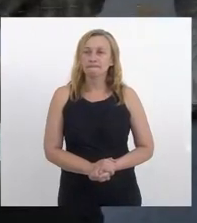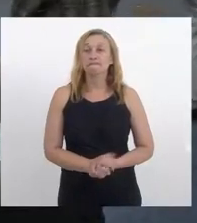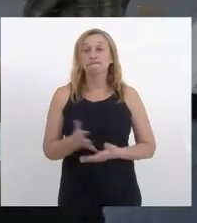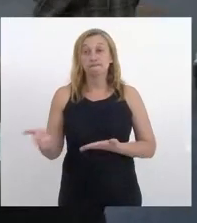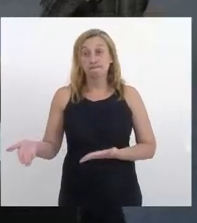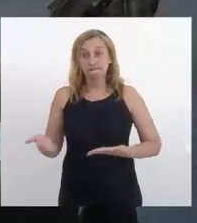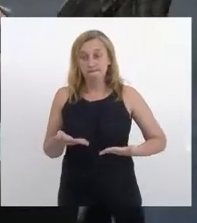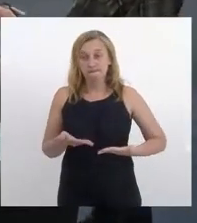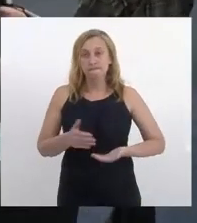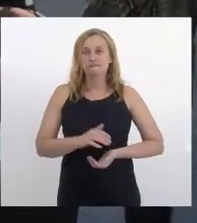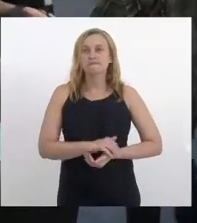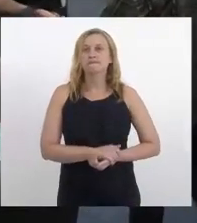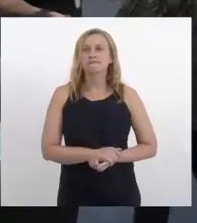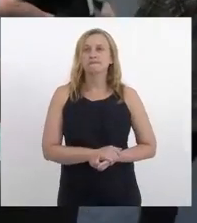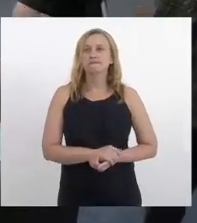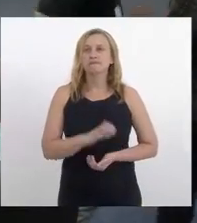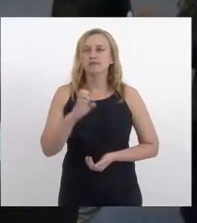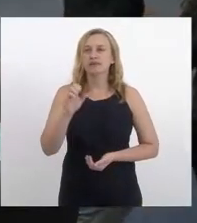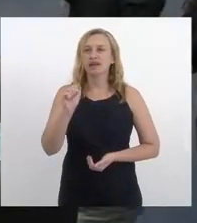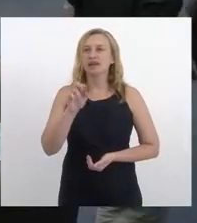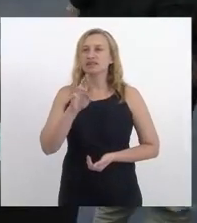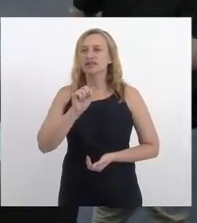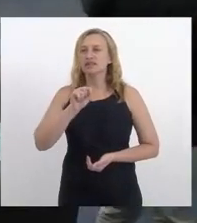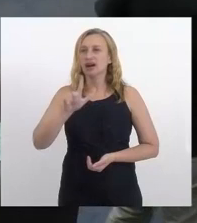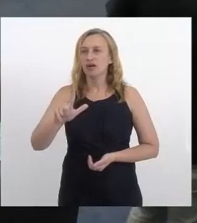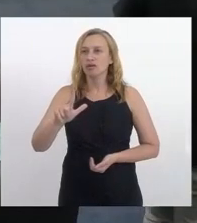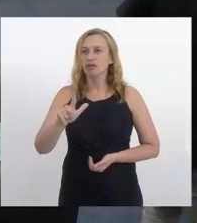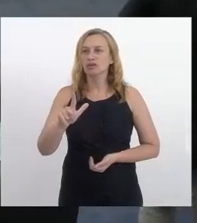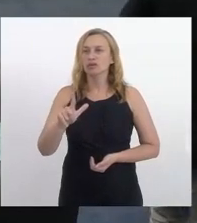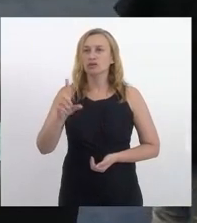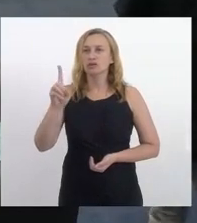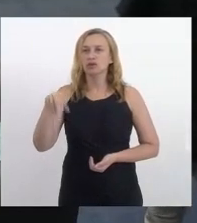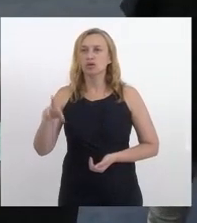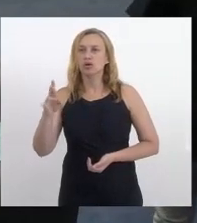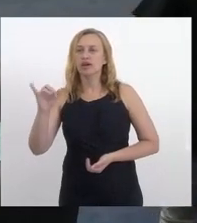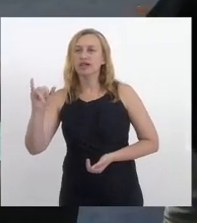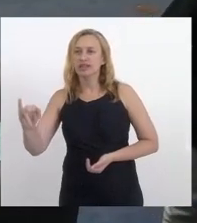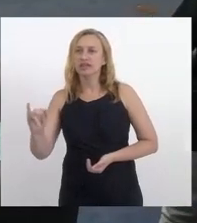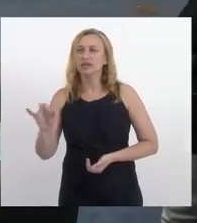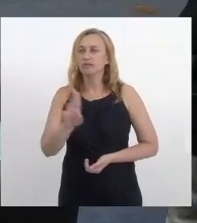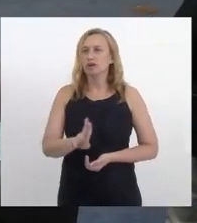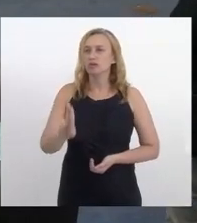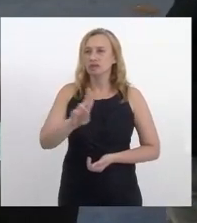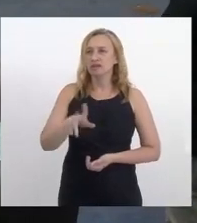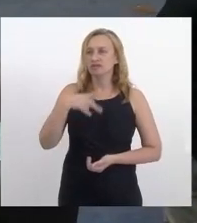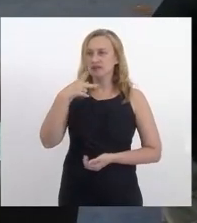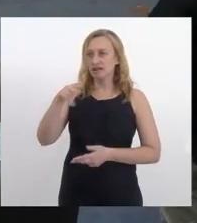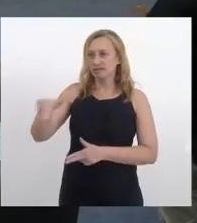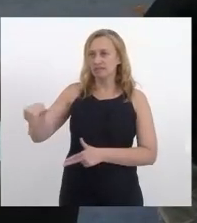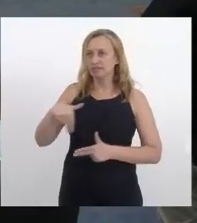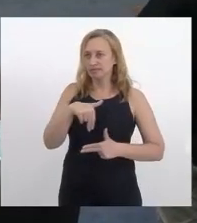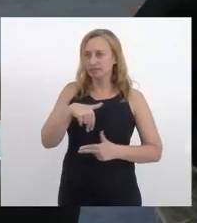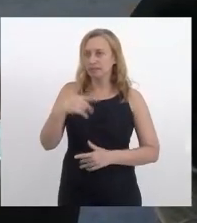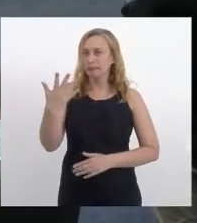Convido o cardeal Dom Orani a fazer uso da palavra na tribuna.